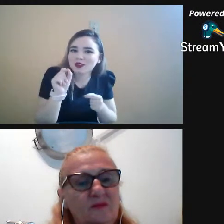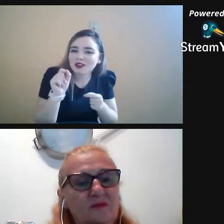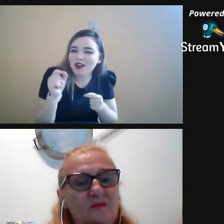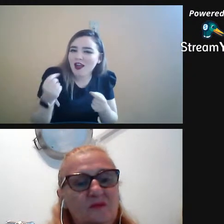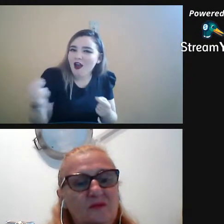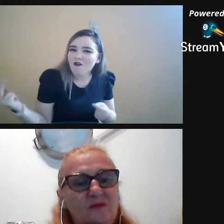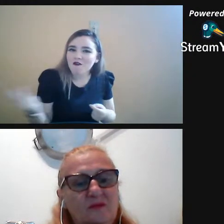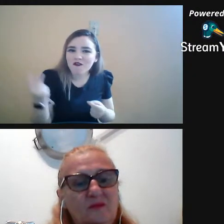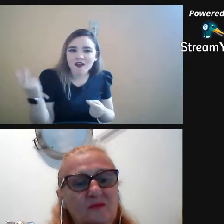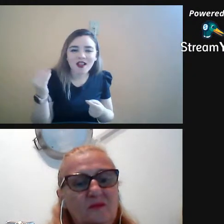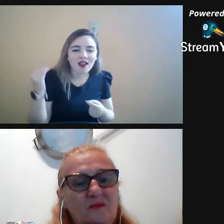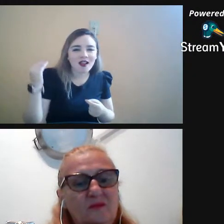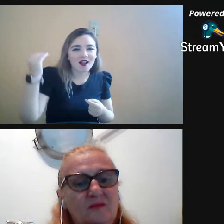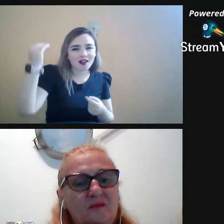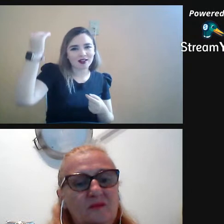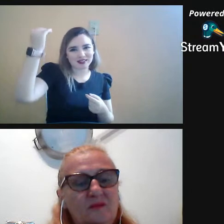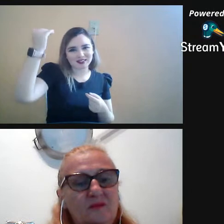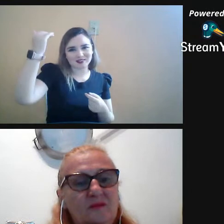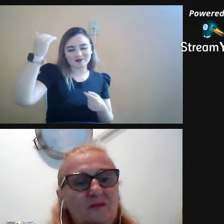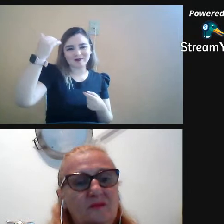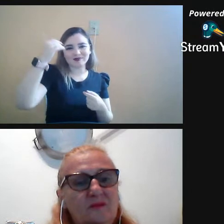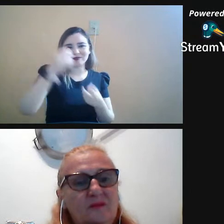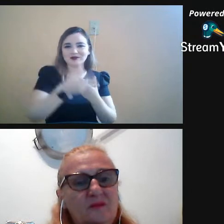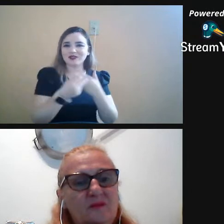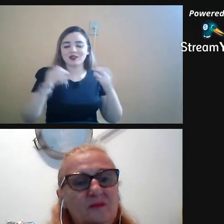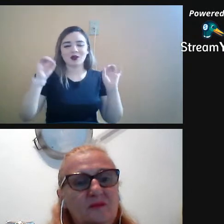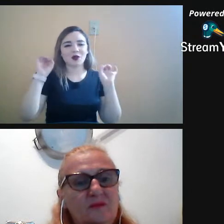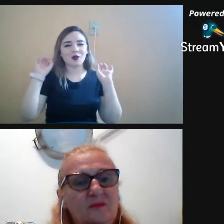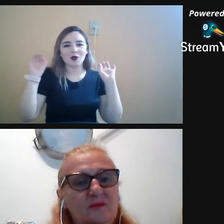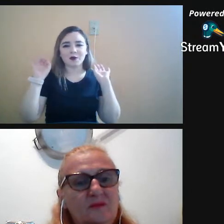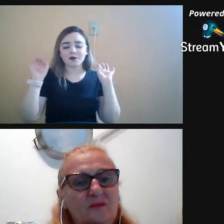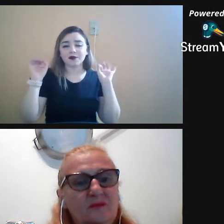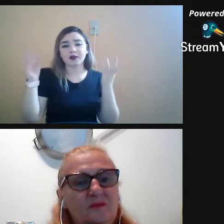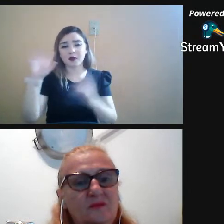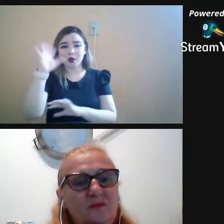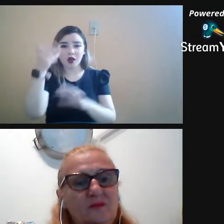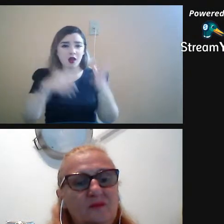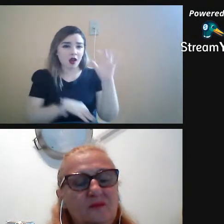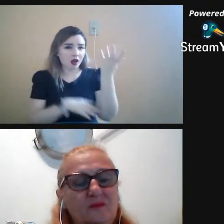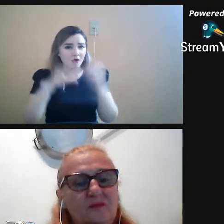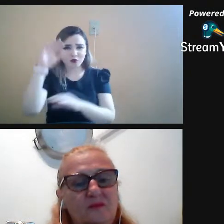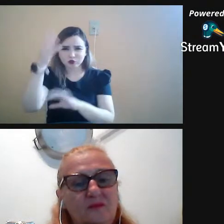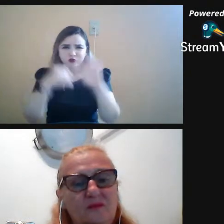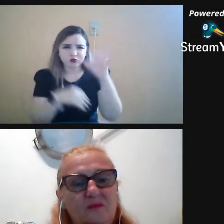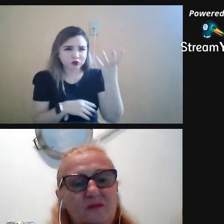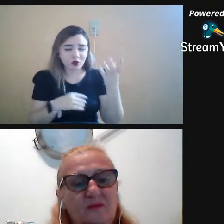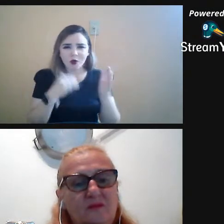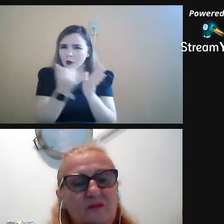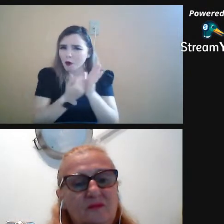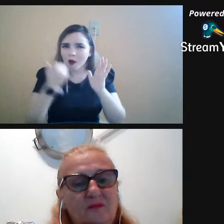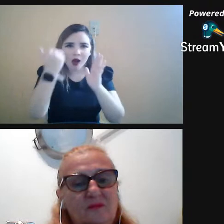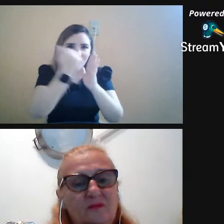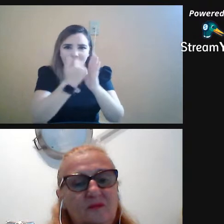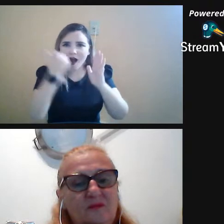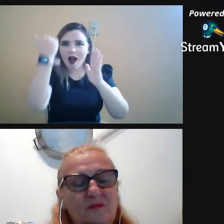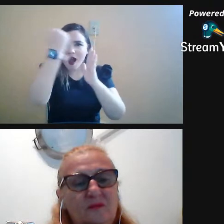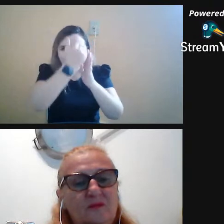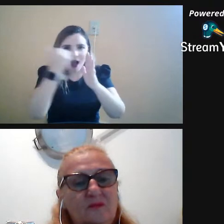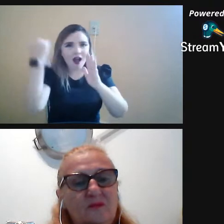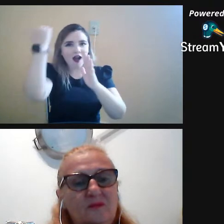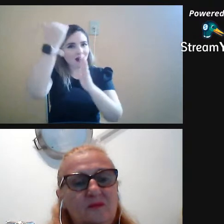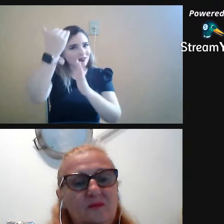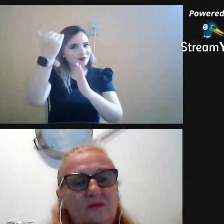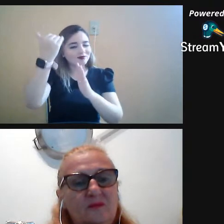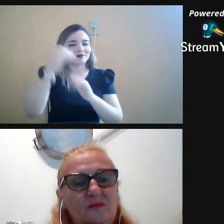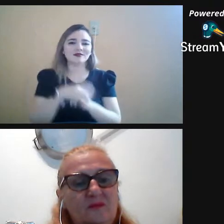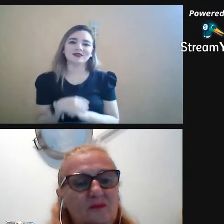Então, quanto mais árvores, né, quanto maior o número de vegetação